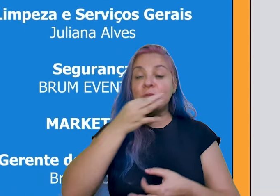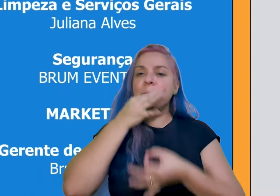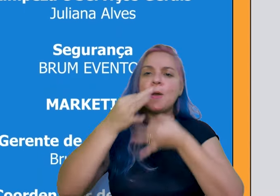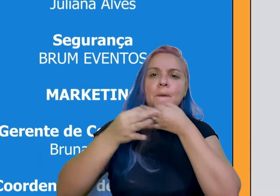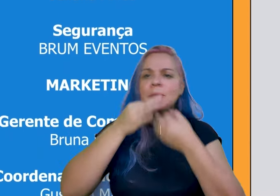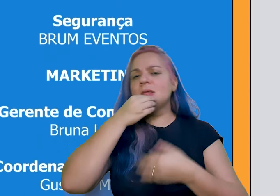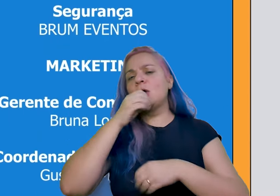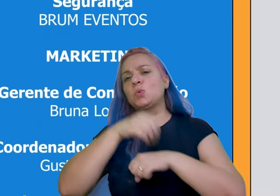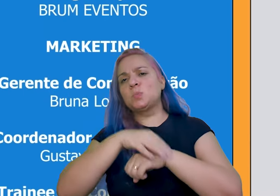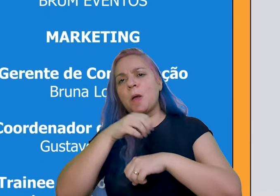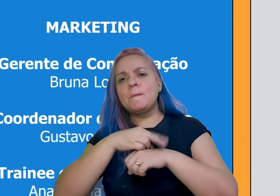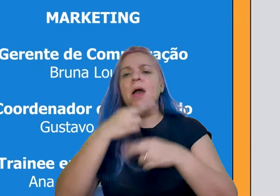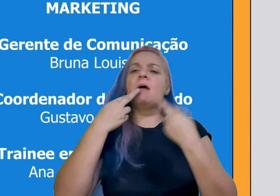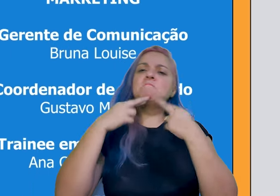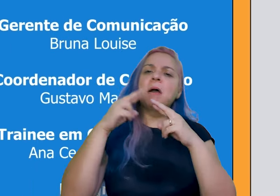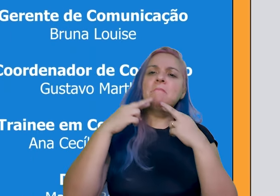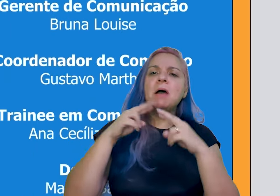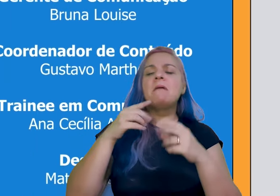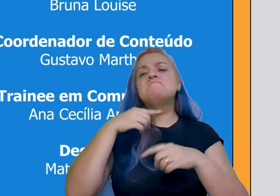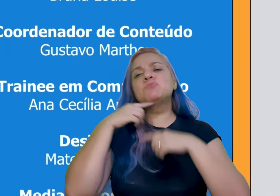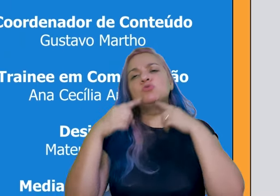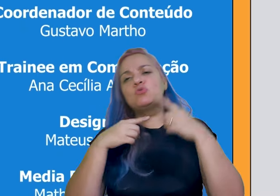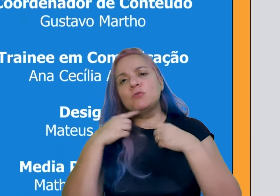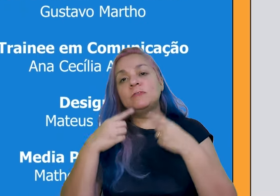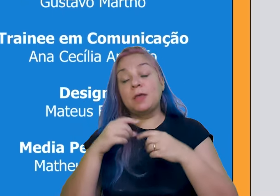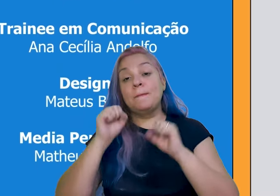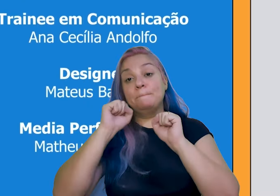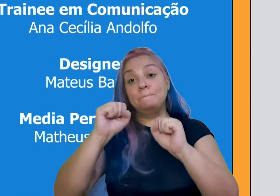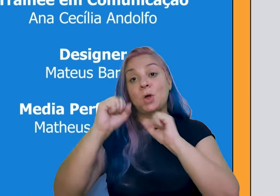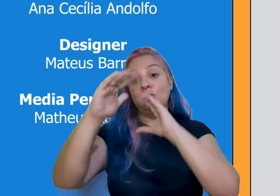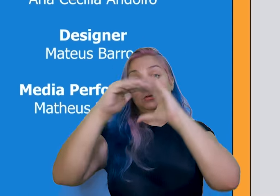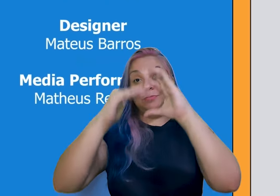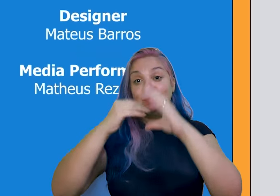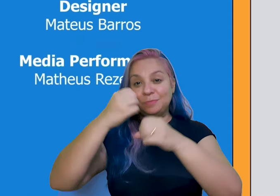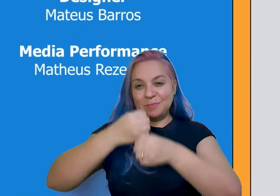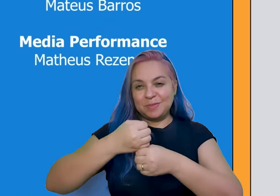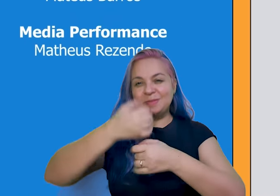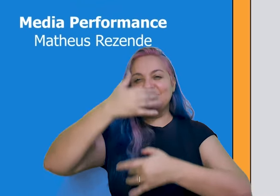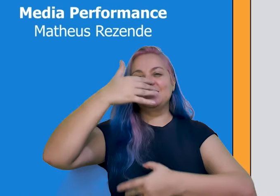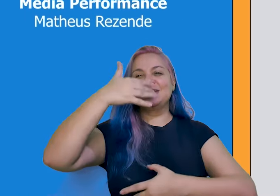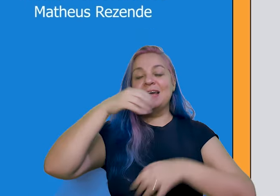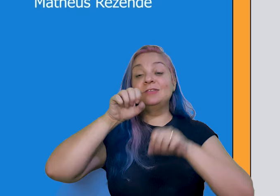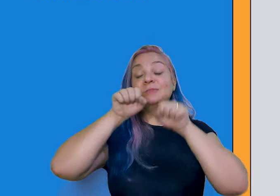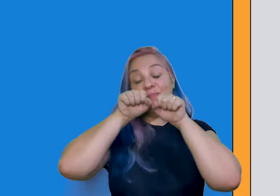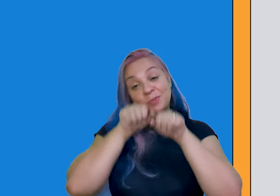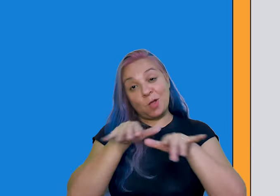você tiver alguma sugestão ou crítica ou dúvida,